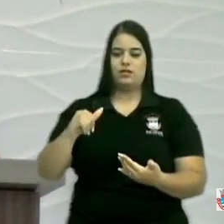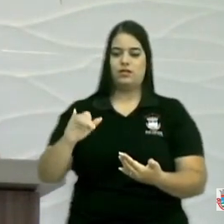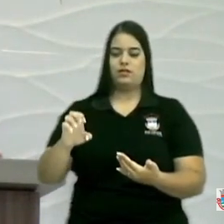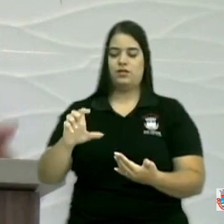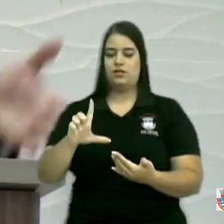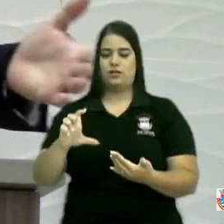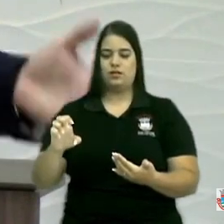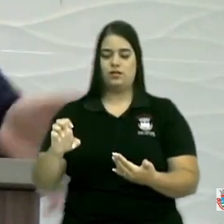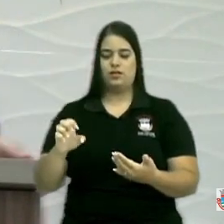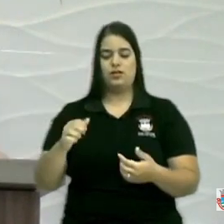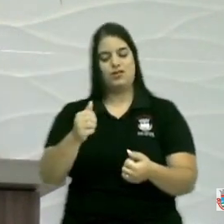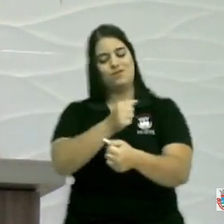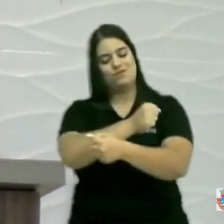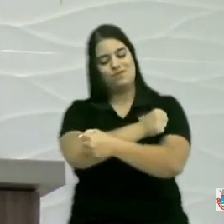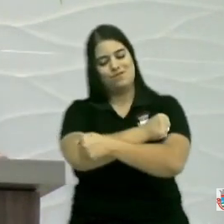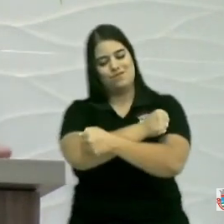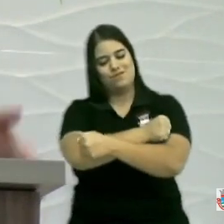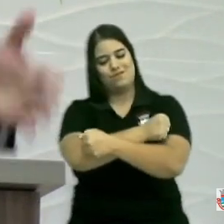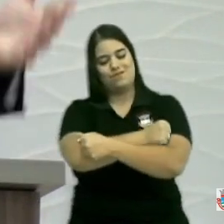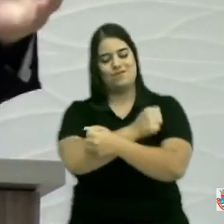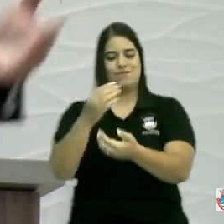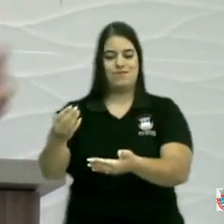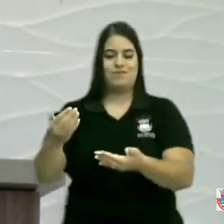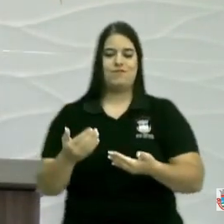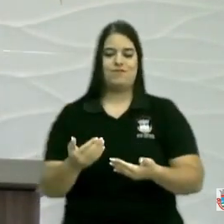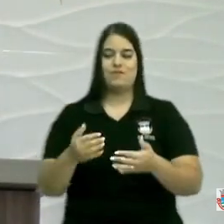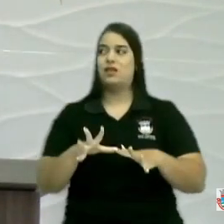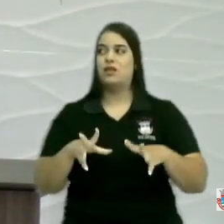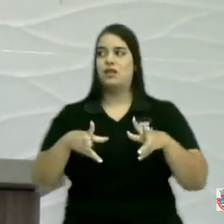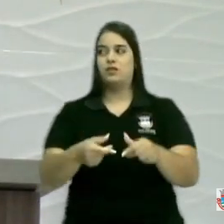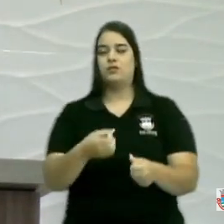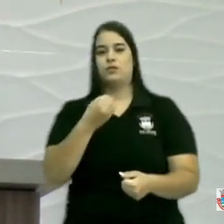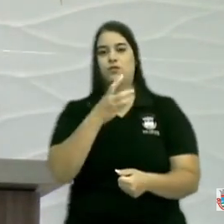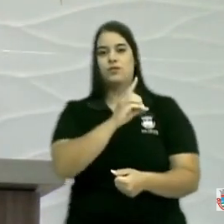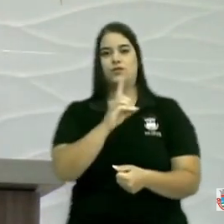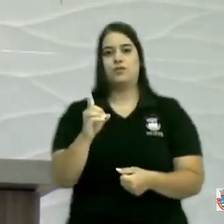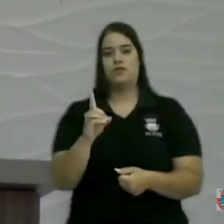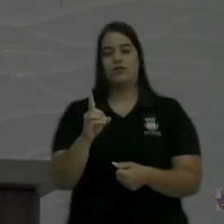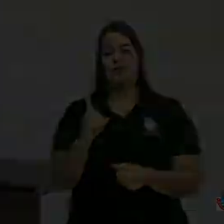Nascimento, dizer da alegria de receber vocês aqui. A todos, nosso bom dia, fiquem todos com Deus.